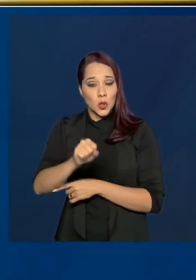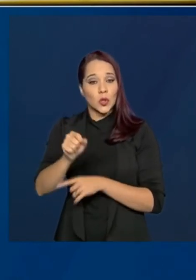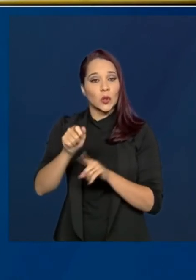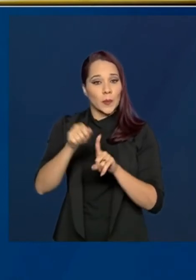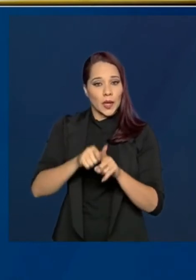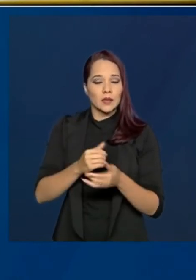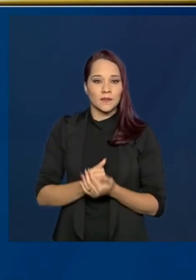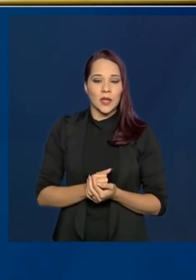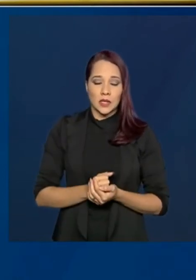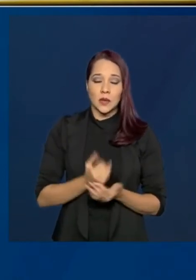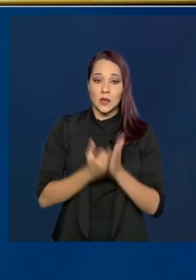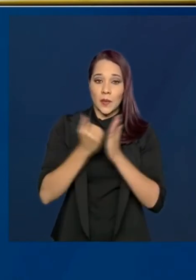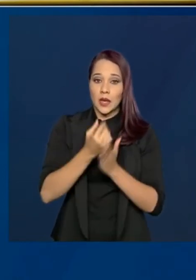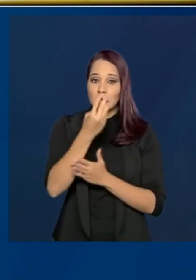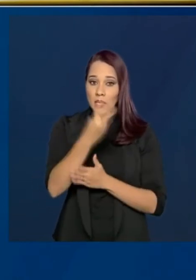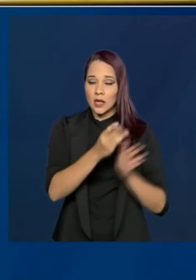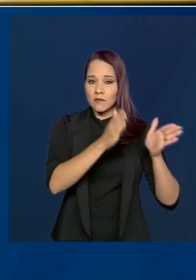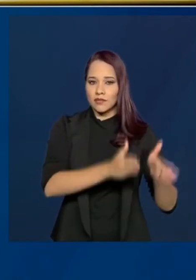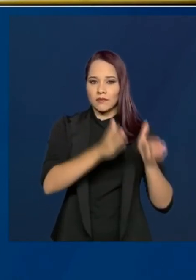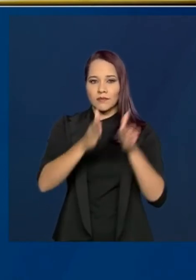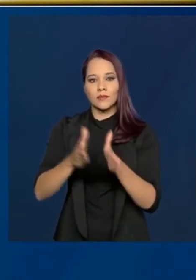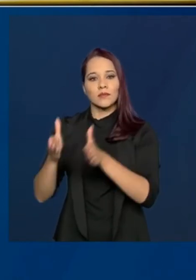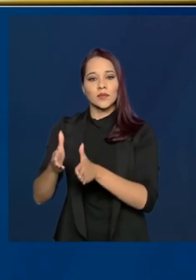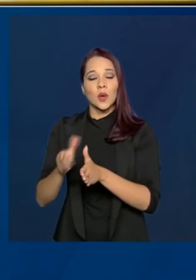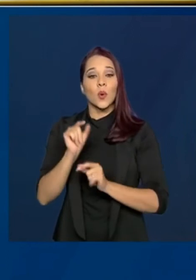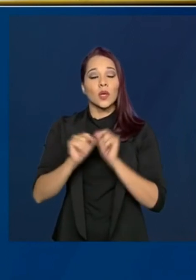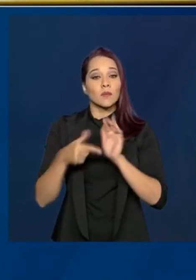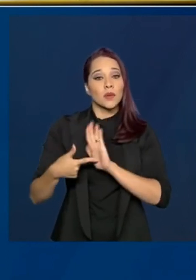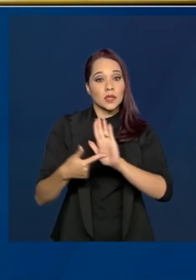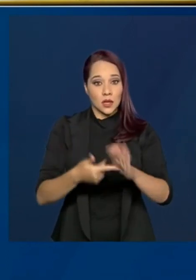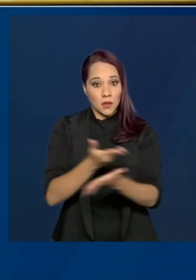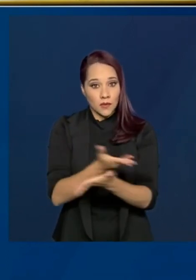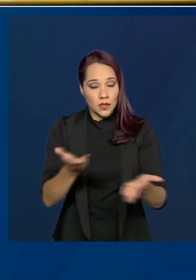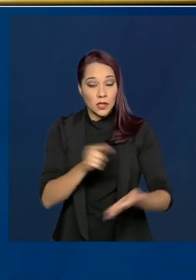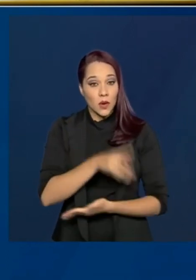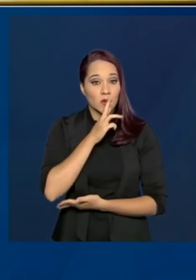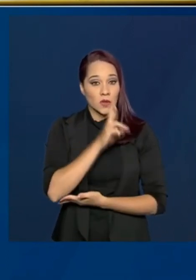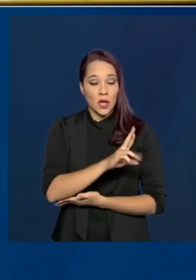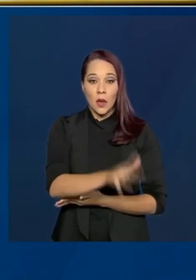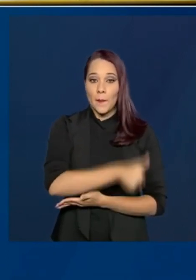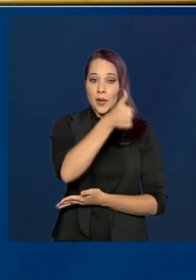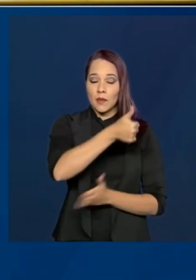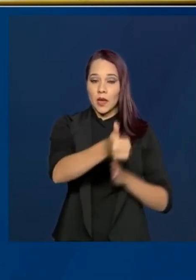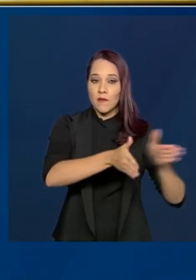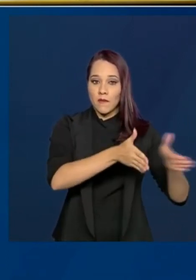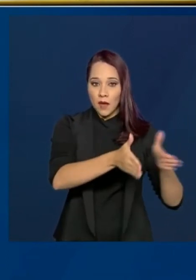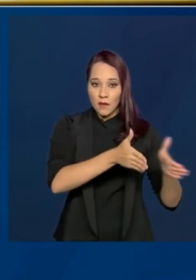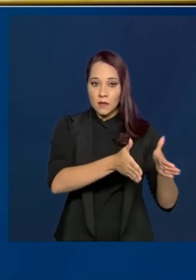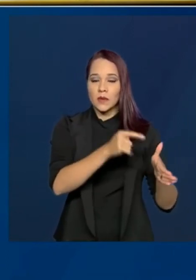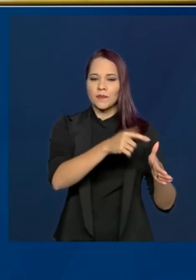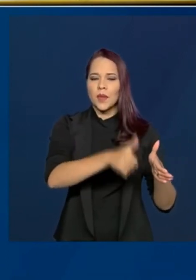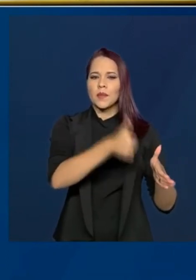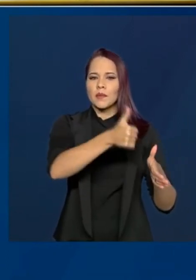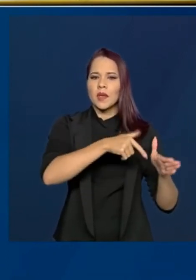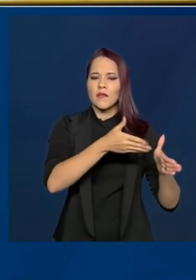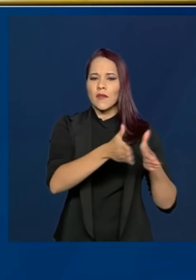São mais 3 etapas sucessivas. O que nós vamos apresentar hoje para os senhores é o resultado da primeira fase, onde nós